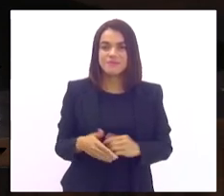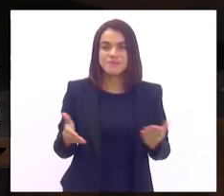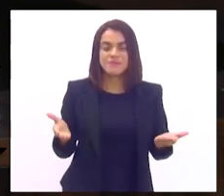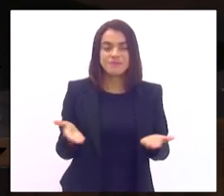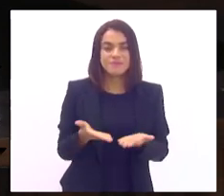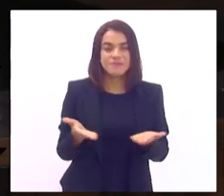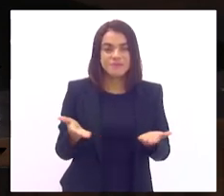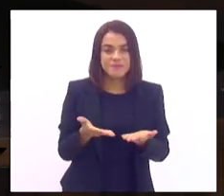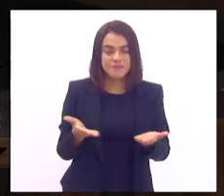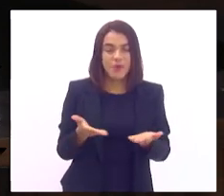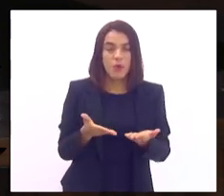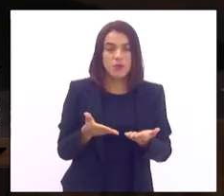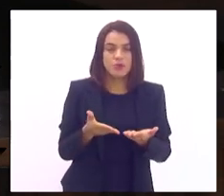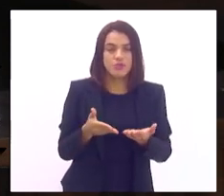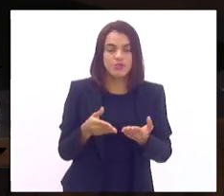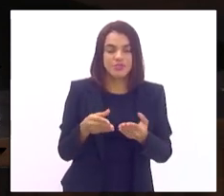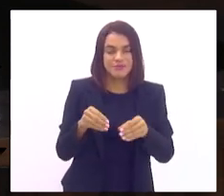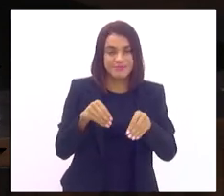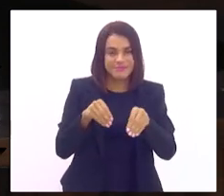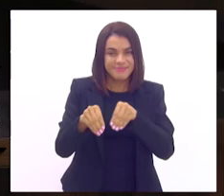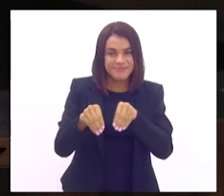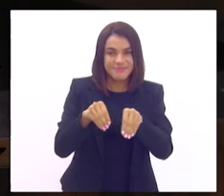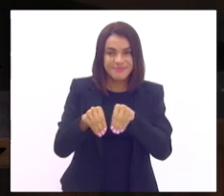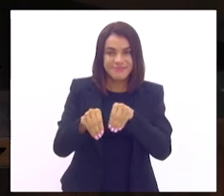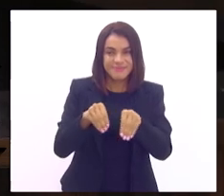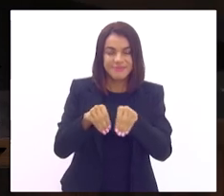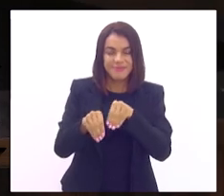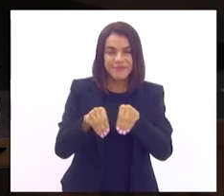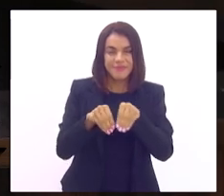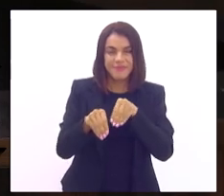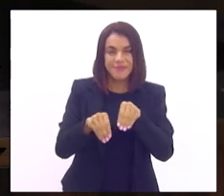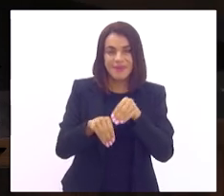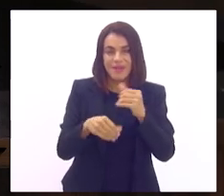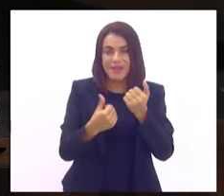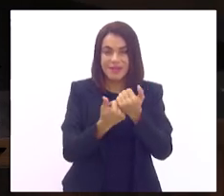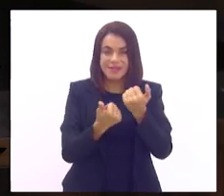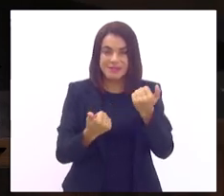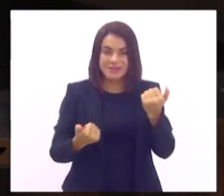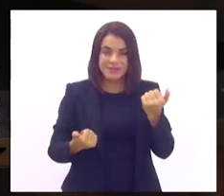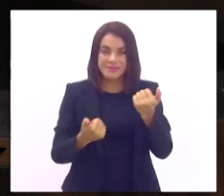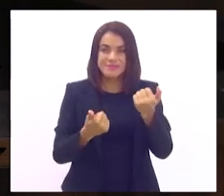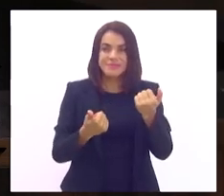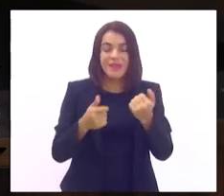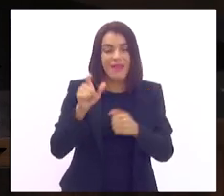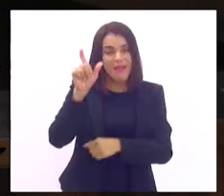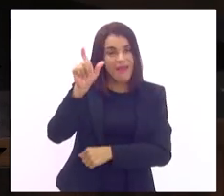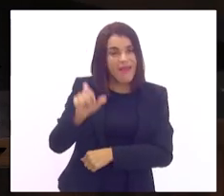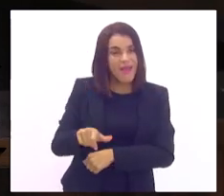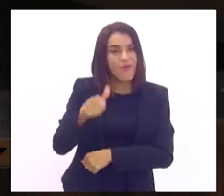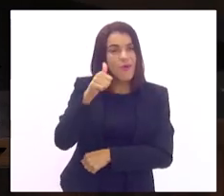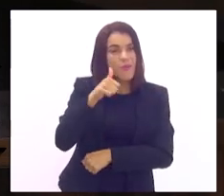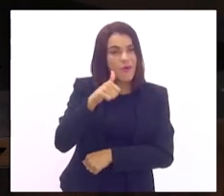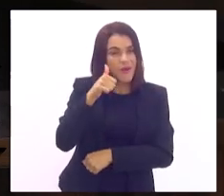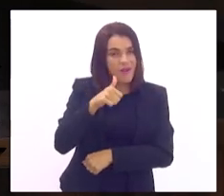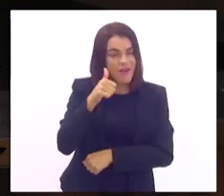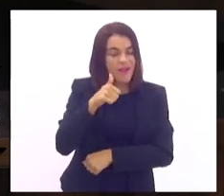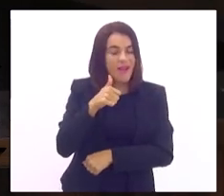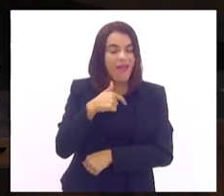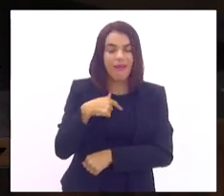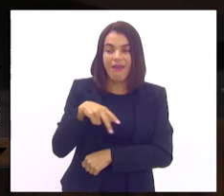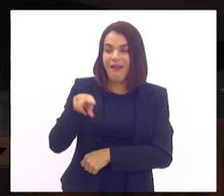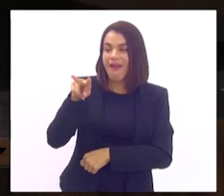Hoje, na controladoria, a subcontroladora é uma mulher essa que me